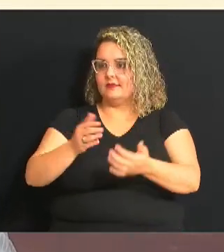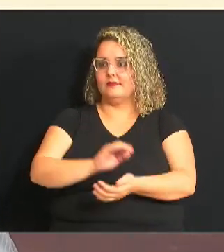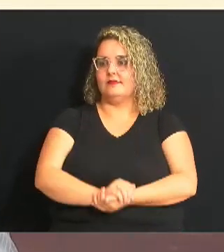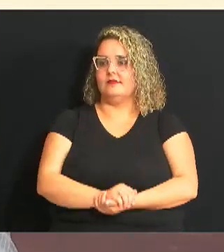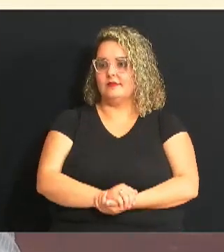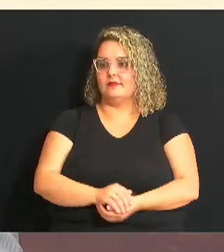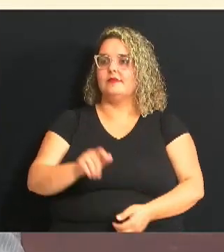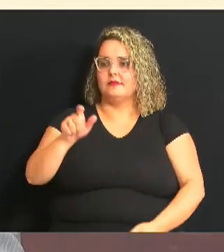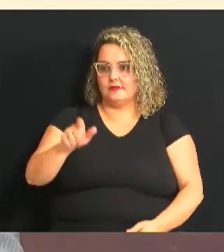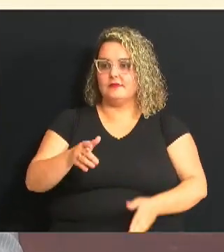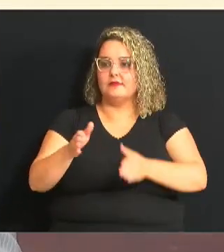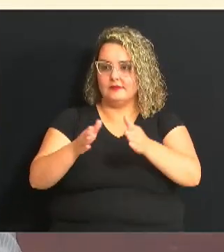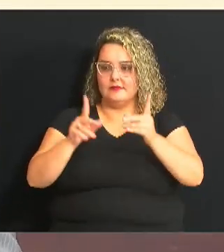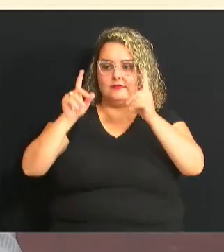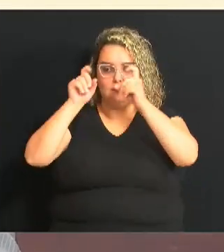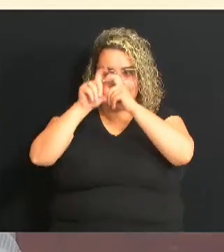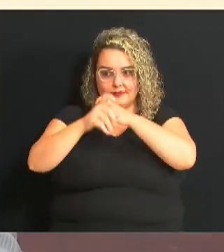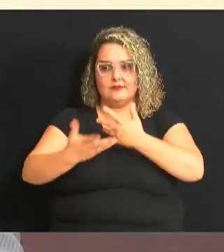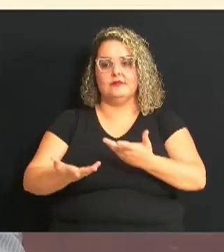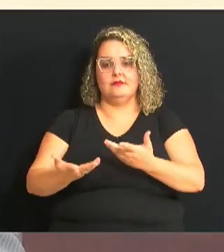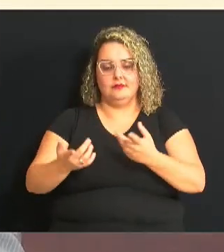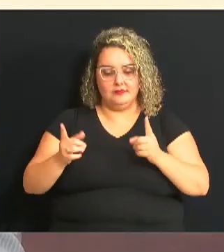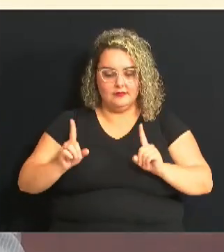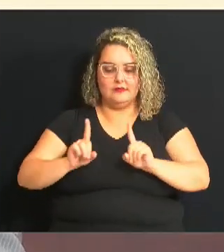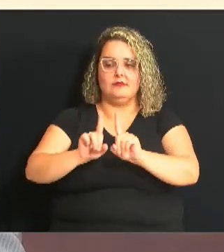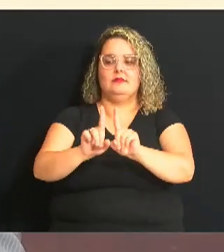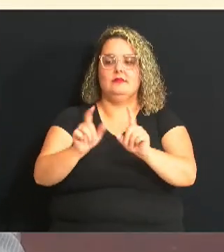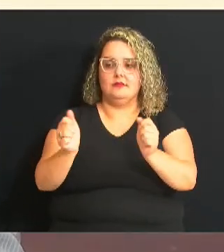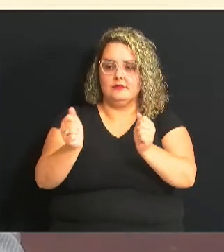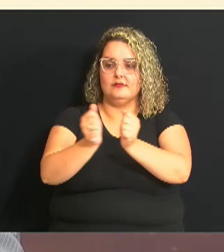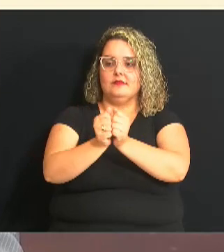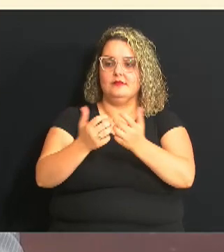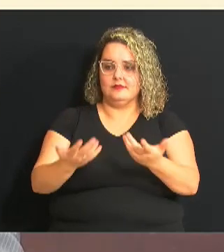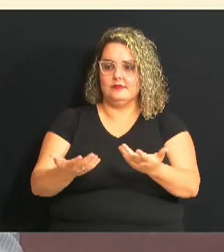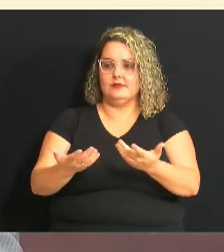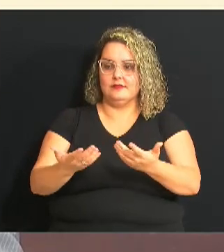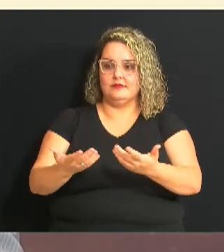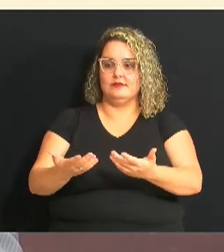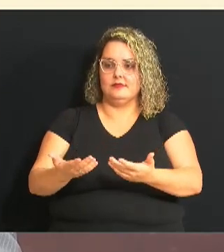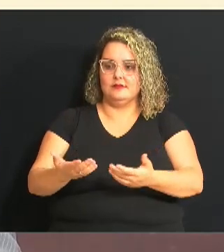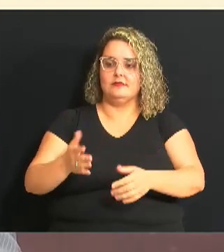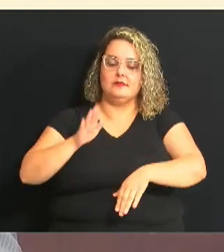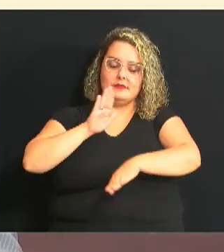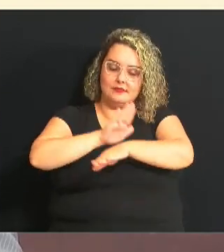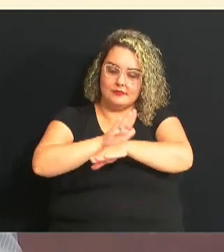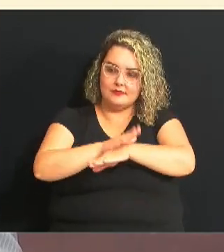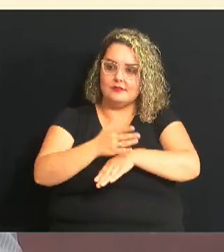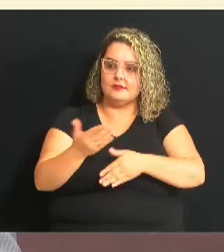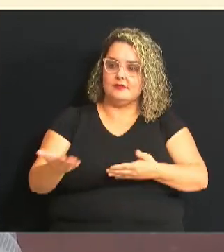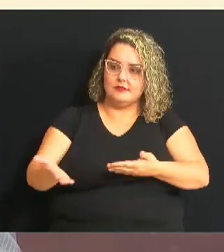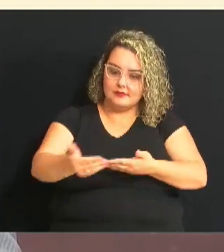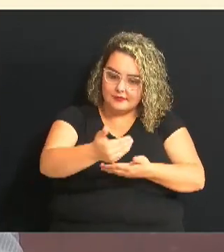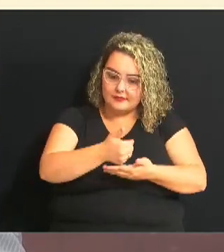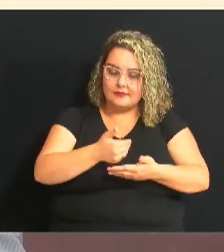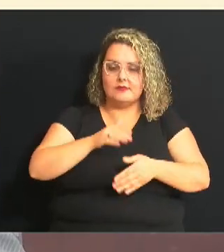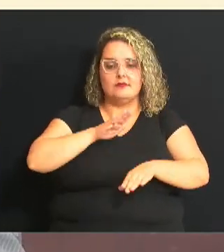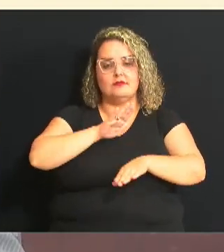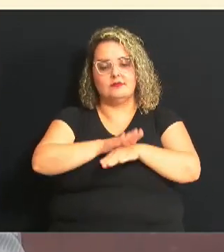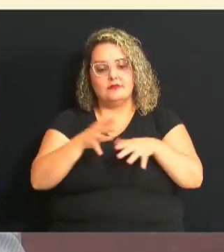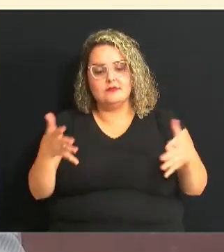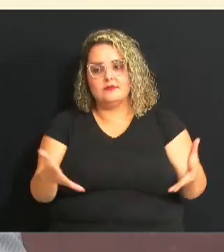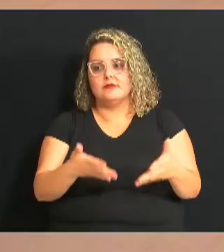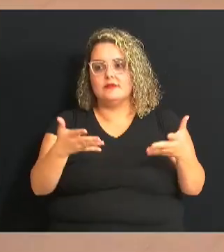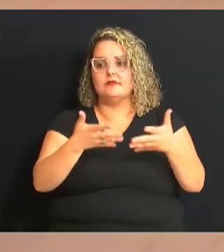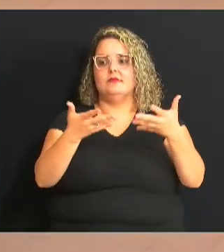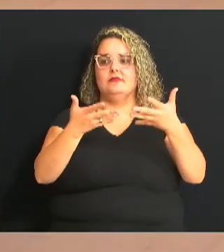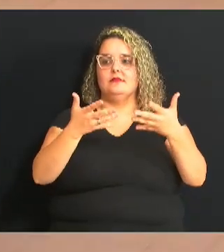nos momentos de dificuldade, ela está lá com o ombro e o colo, né, para te acolher, para te